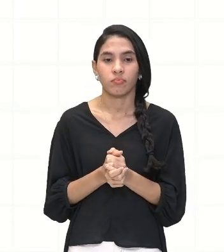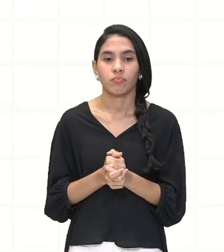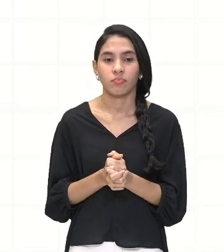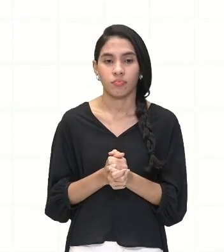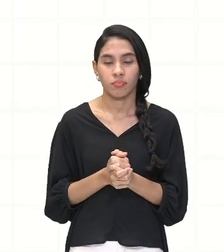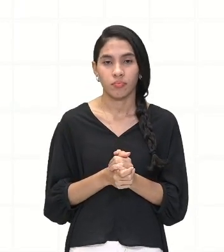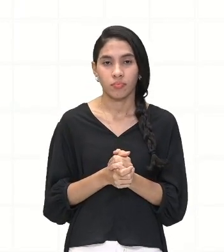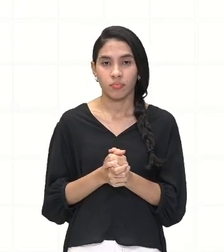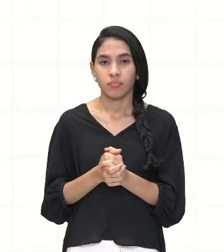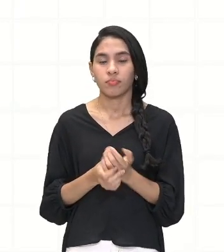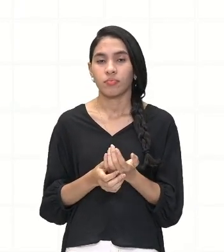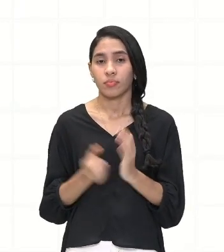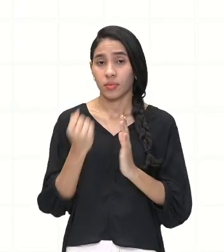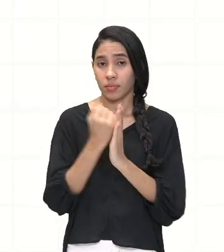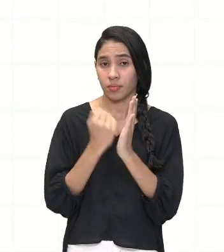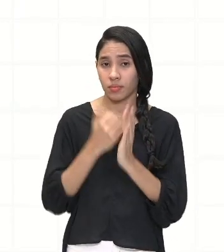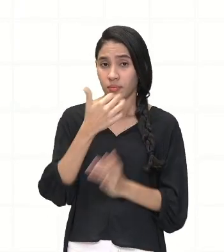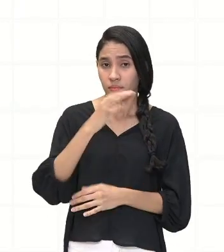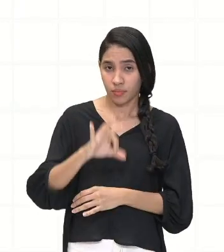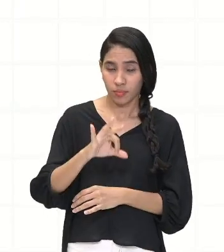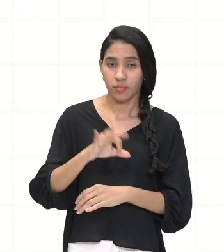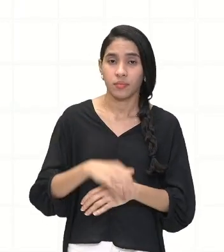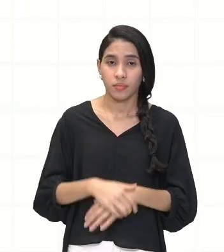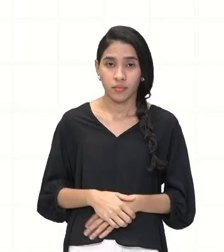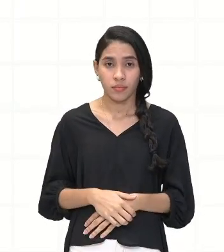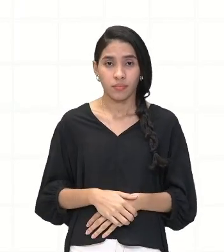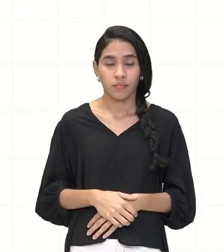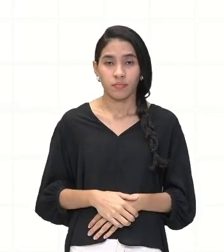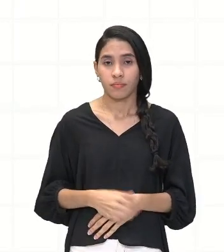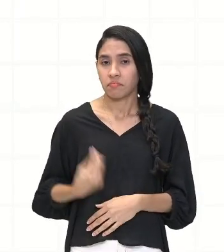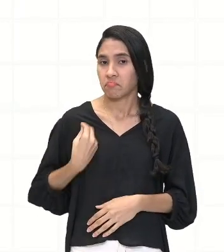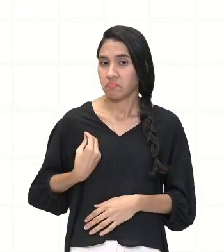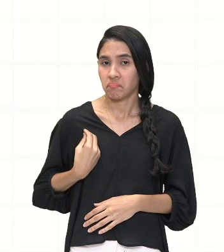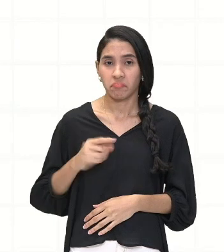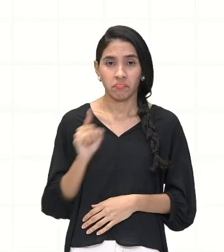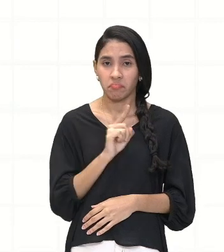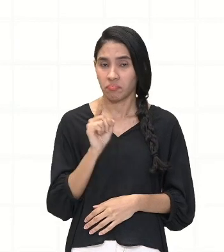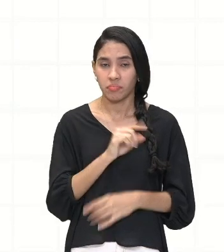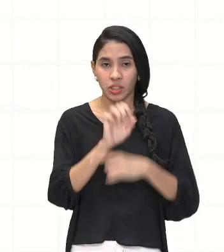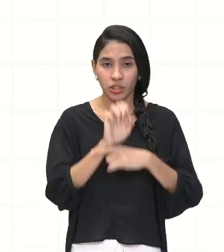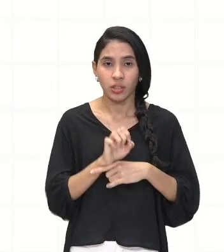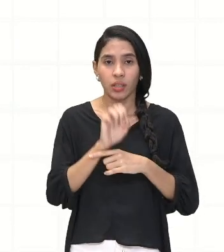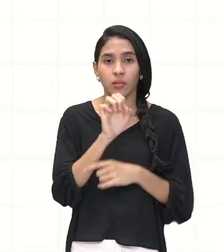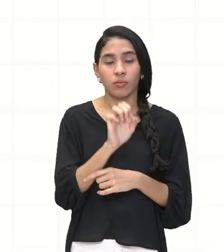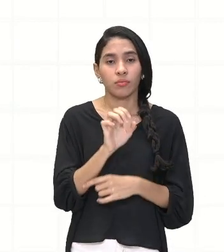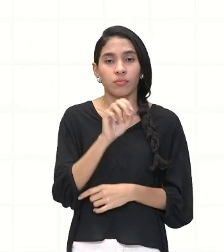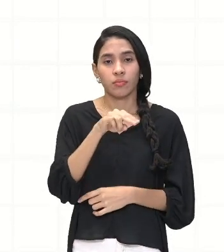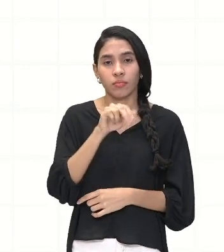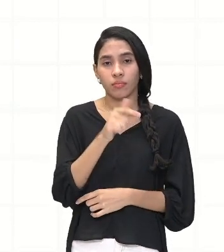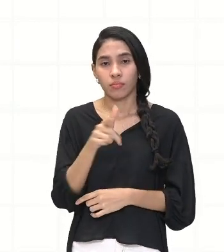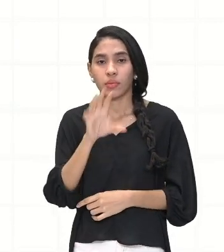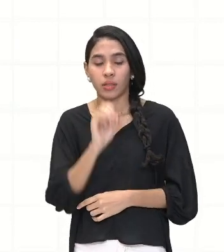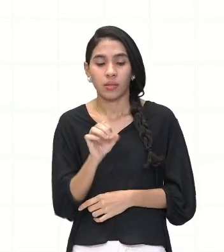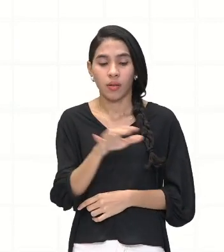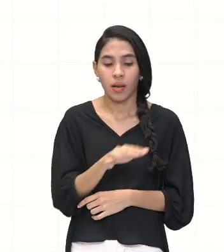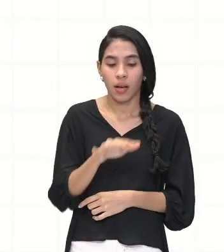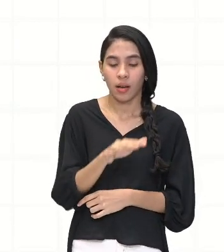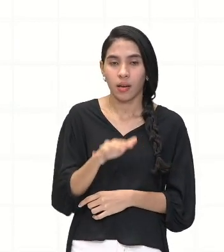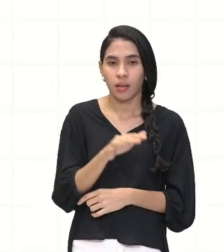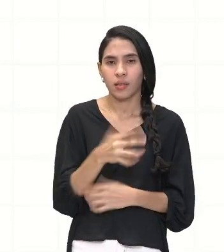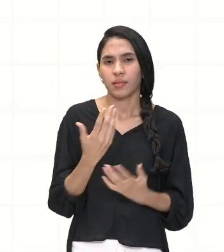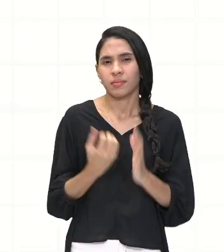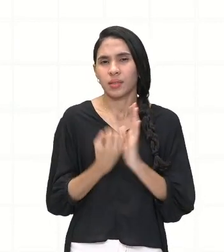primeira metade do século XIX. Ela não existia como Estado-nação. A sua região, ela era formada